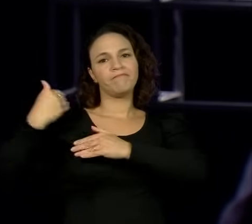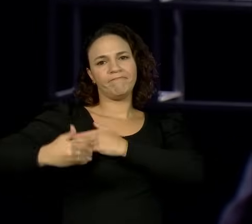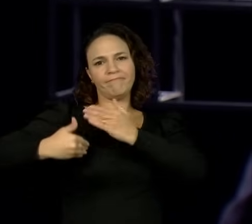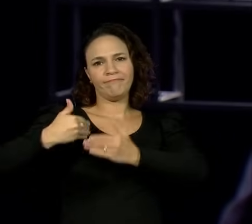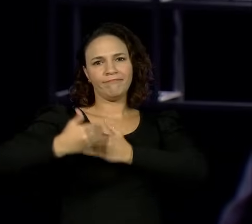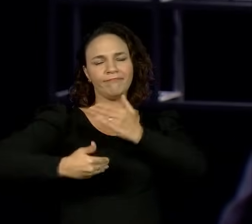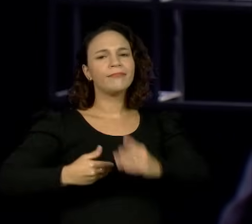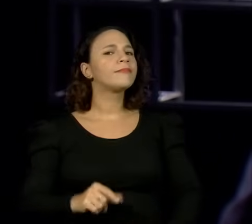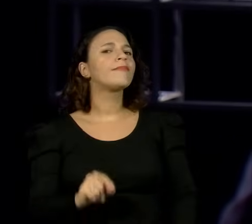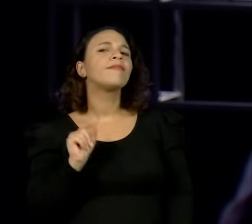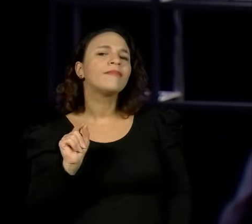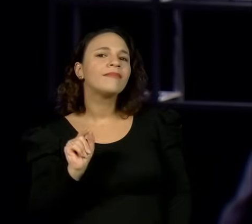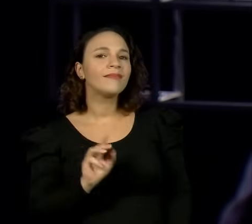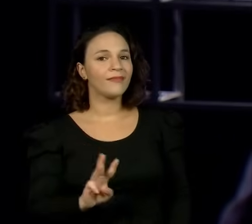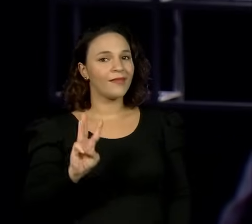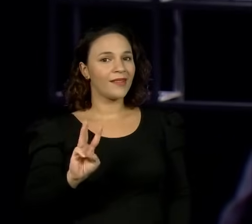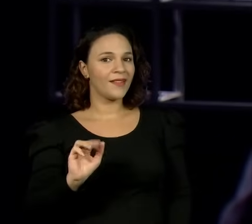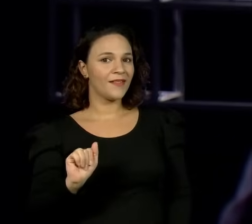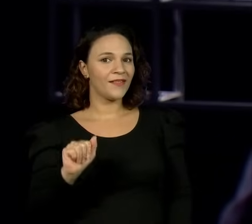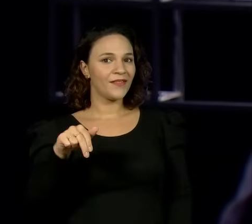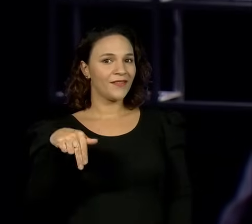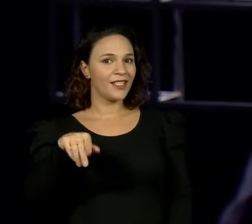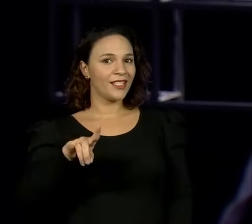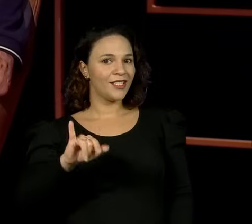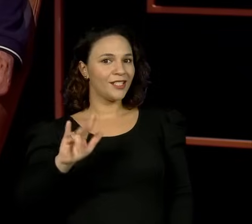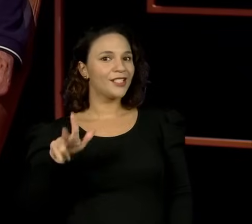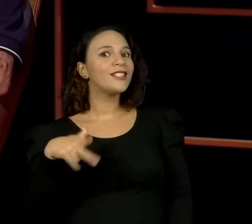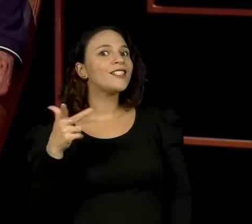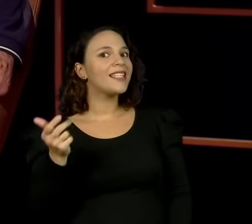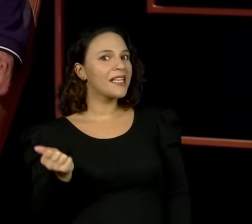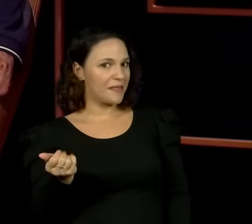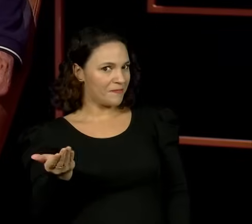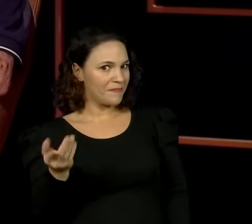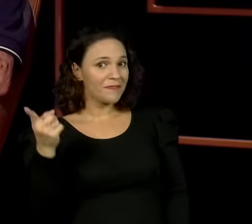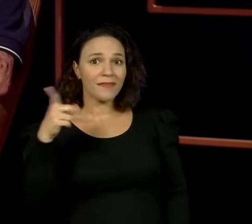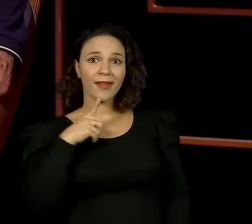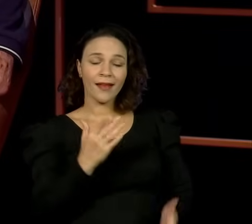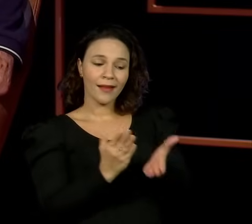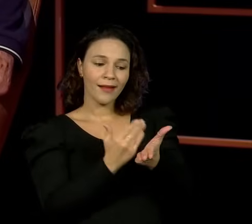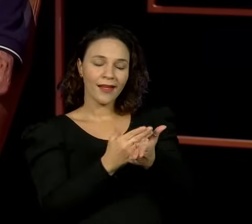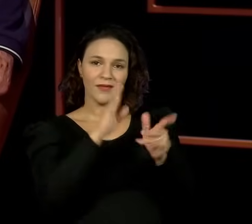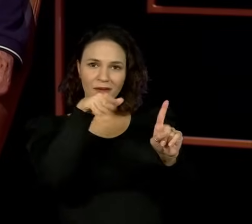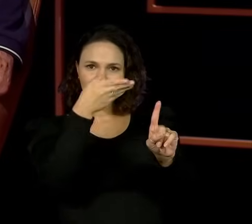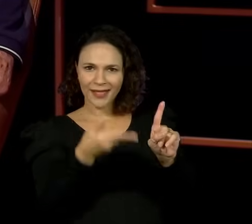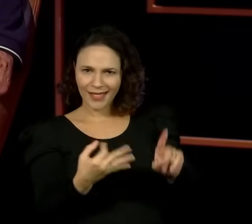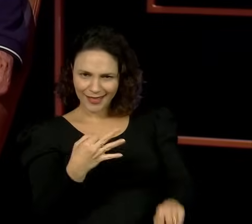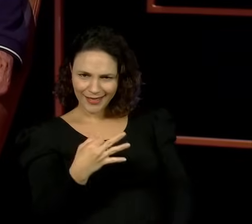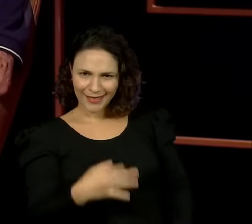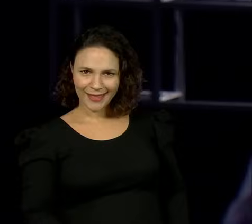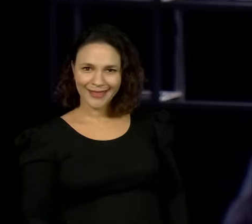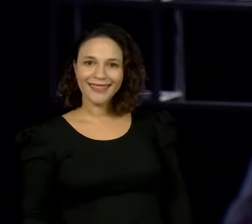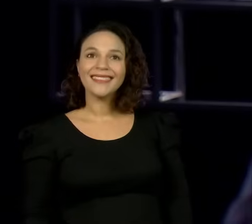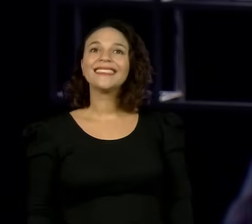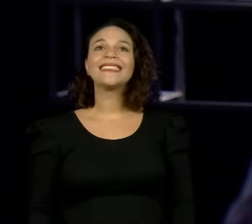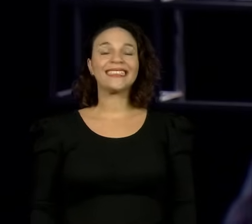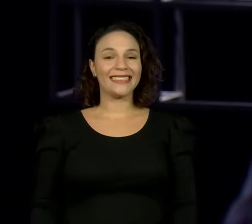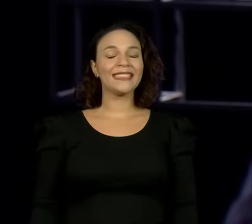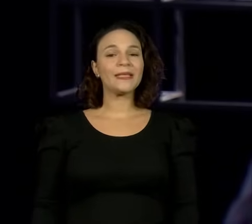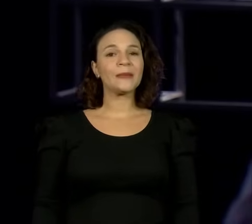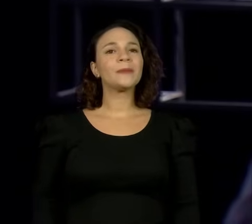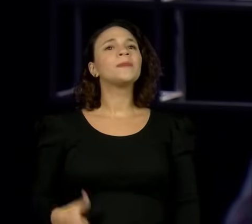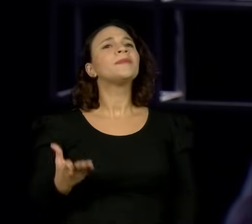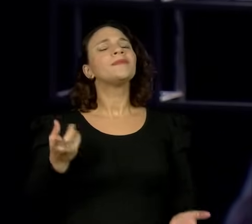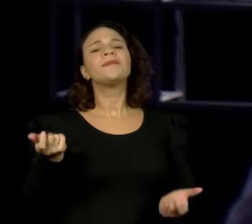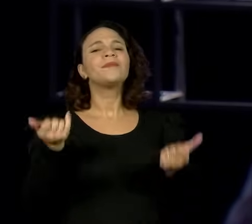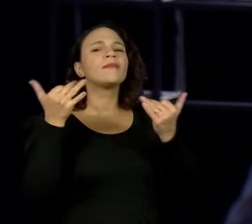trajetória, que é a Wandinha, Dona Wandinha, a qual você escreveu um livro, inclusive. Escrevi. Conta pra gente